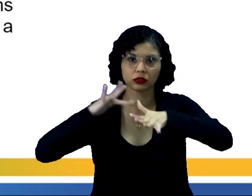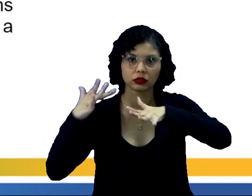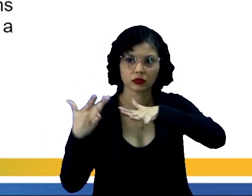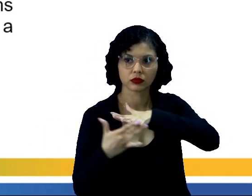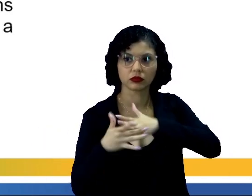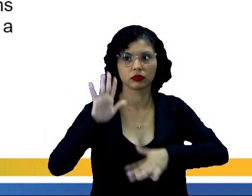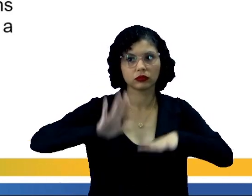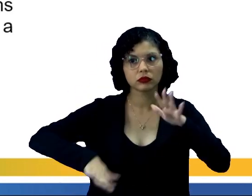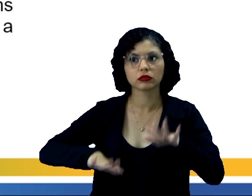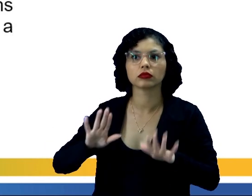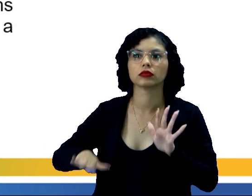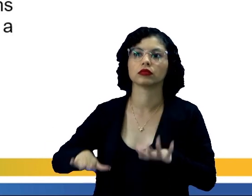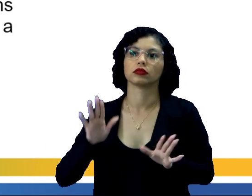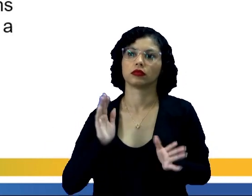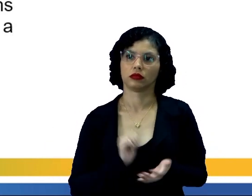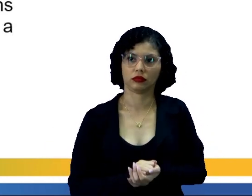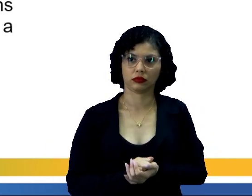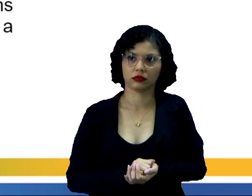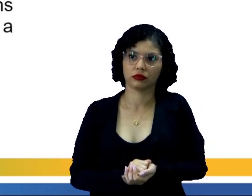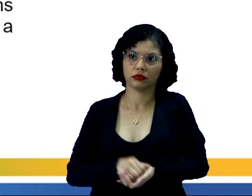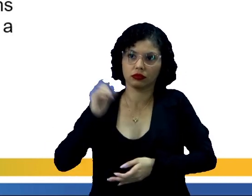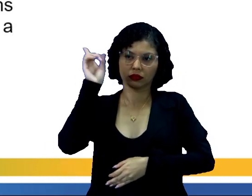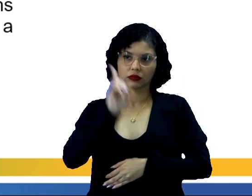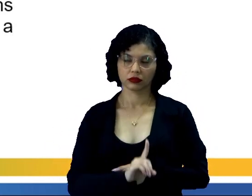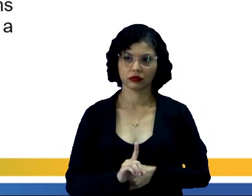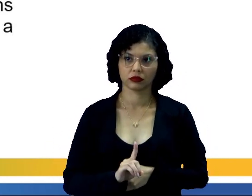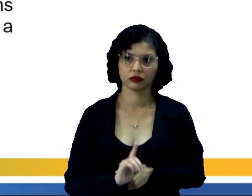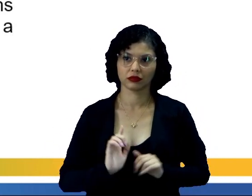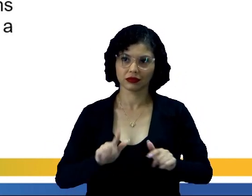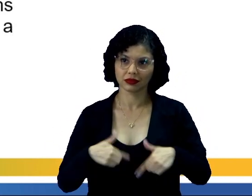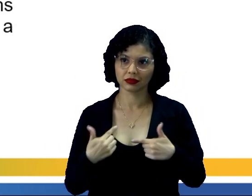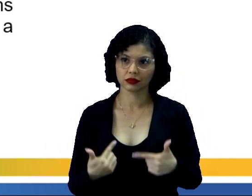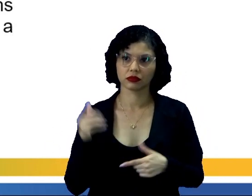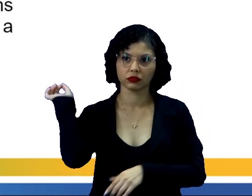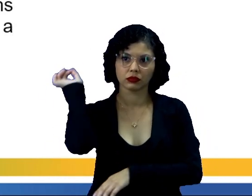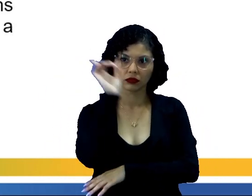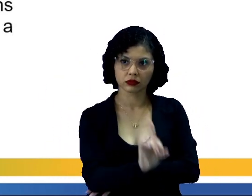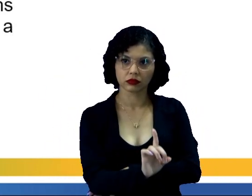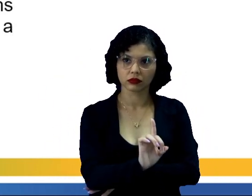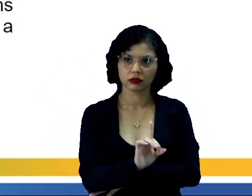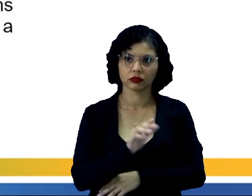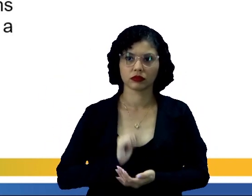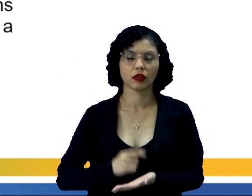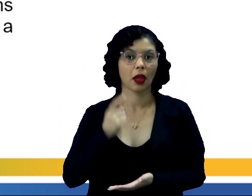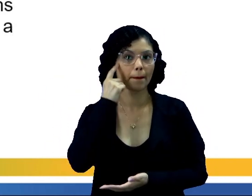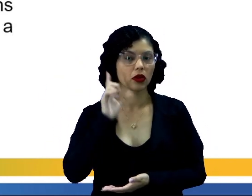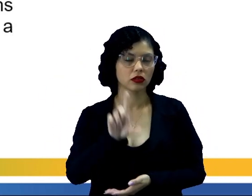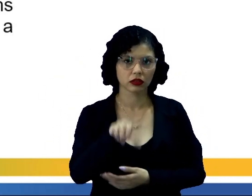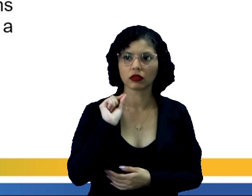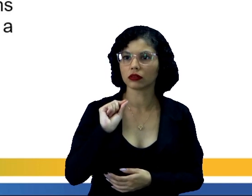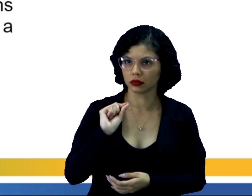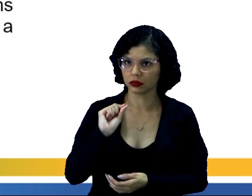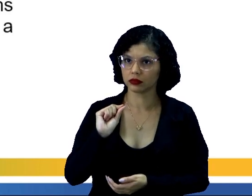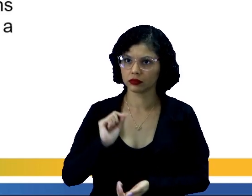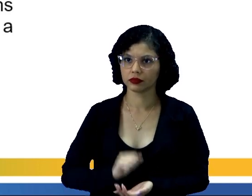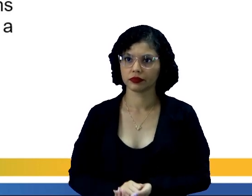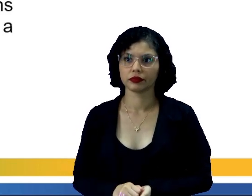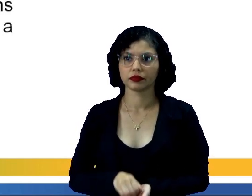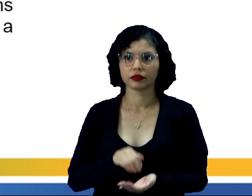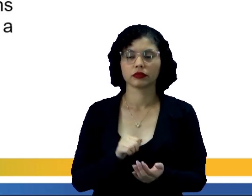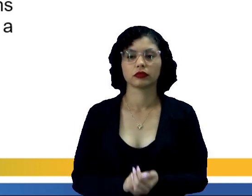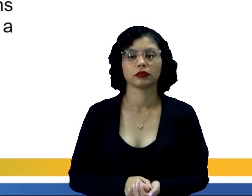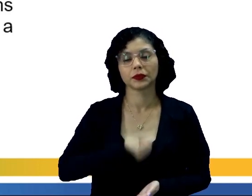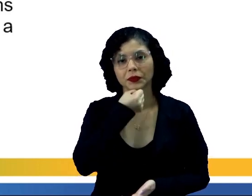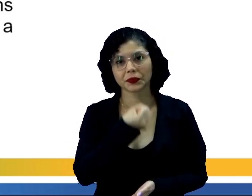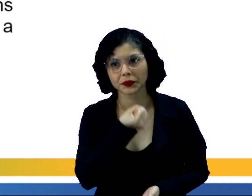mídia coloca, gente, muitas vezes gera efeitos diretos na tomada de pensamentos e decisões.